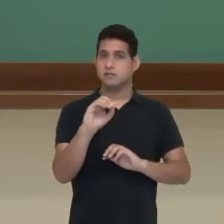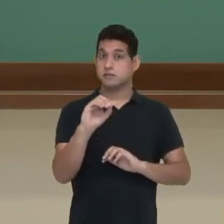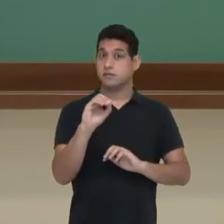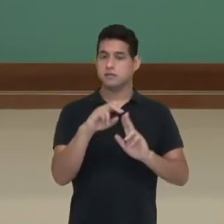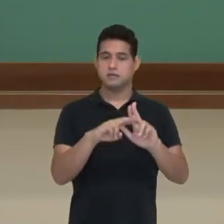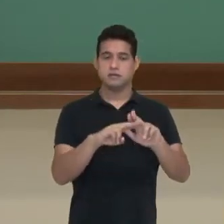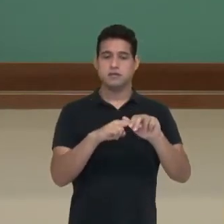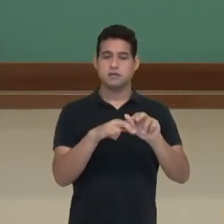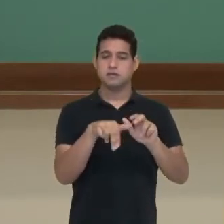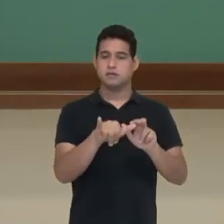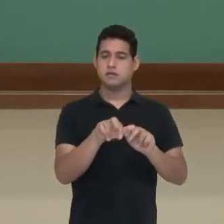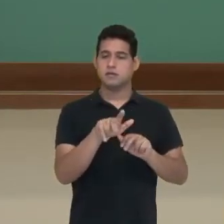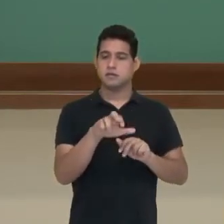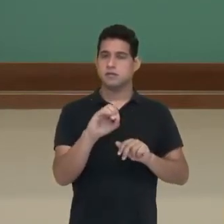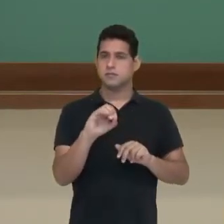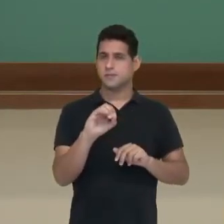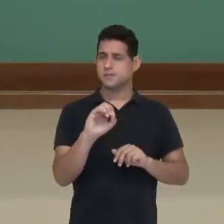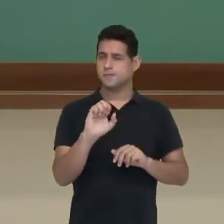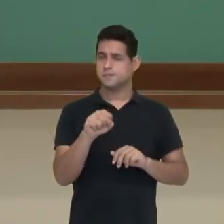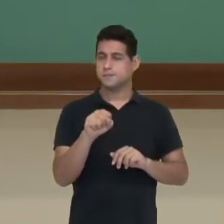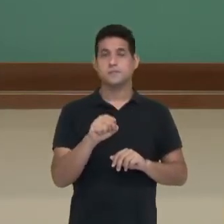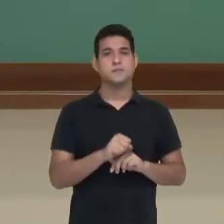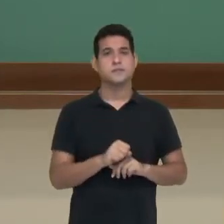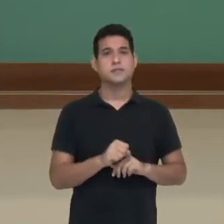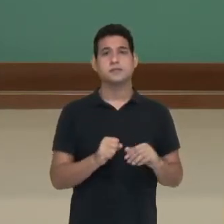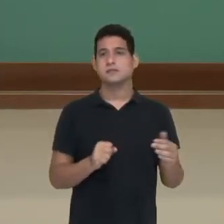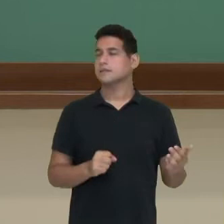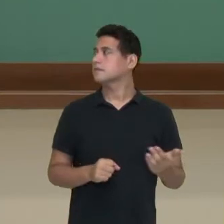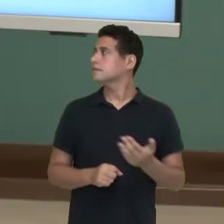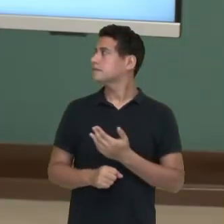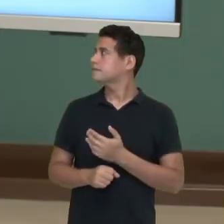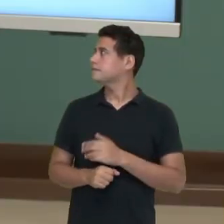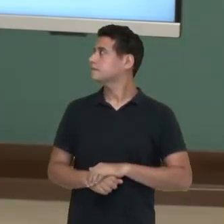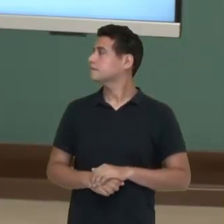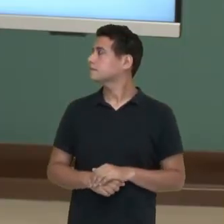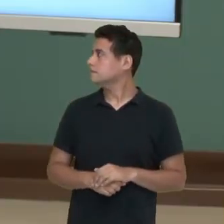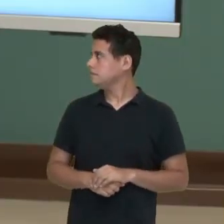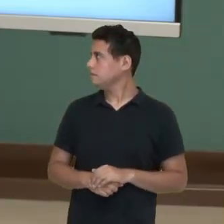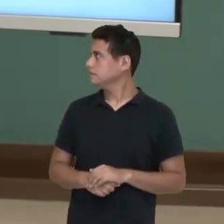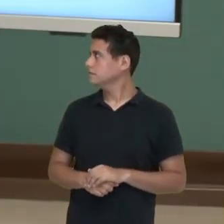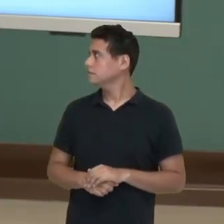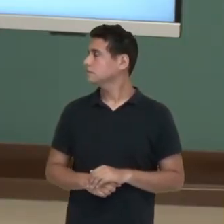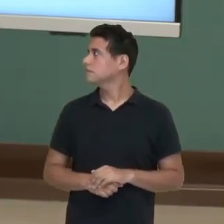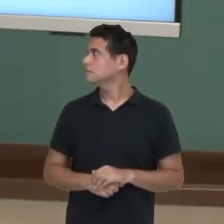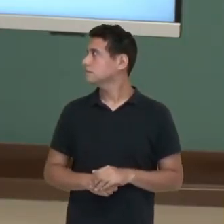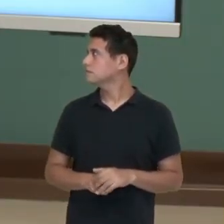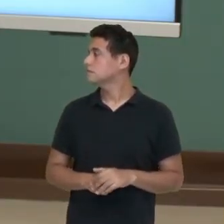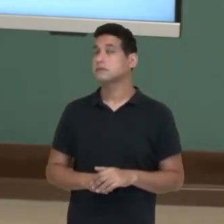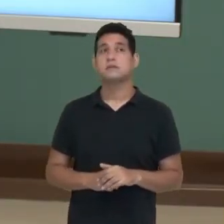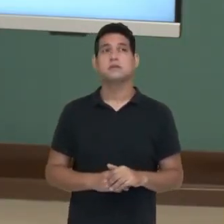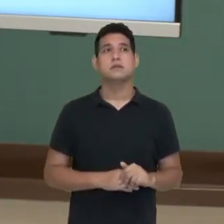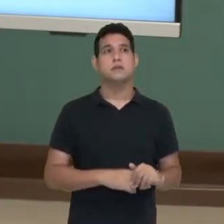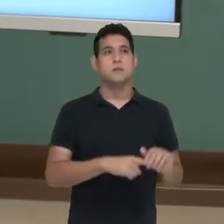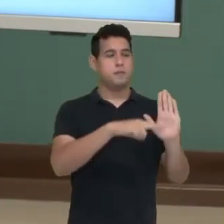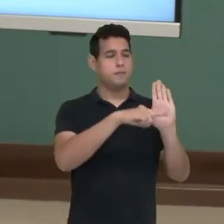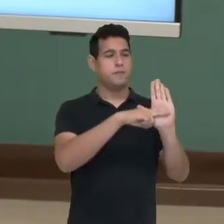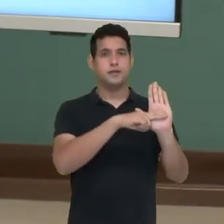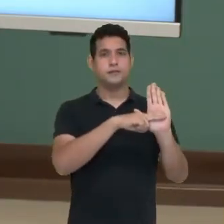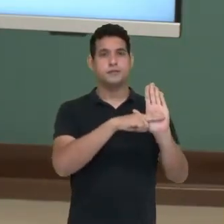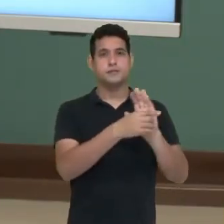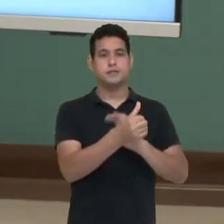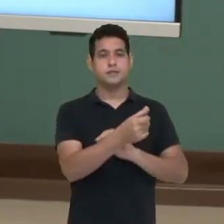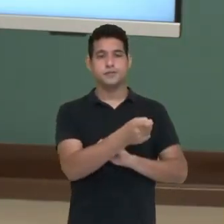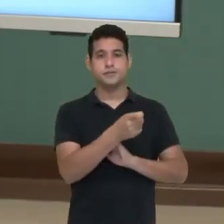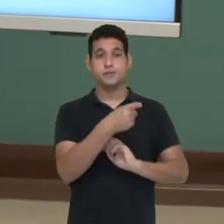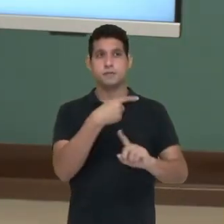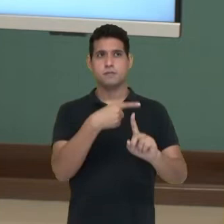isso que o y é igual a zero, tá bom? Então, vamos lá para nossa função. Eu tenho essa aqui, ó, menos 6x mais 12.